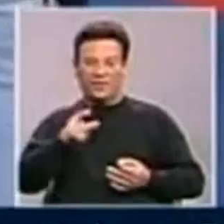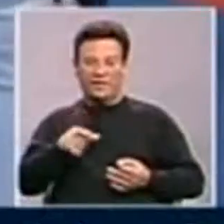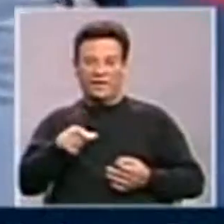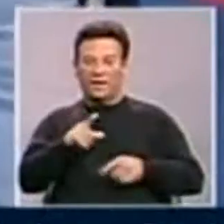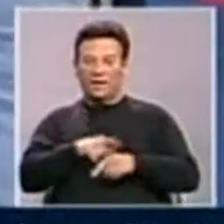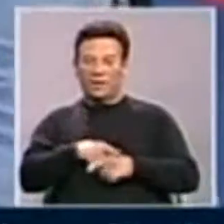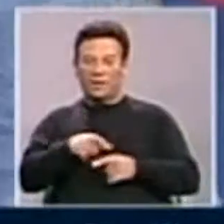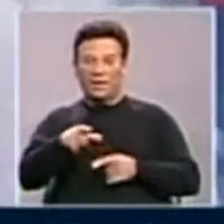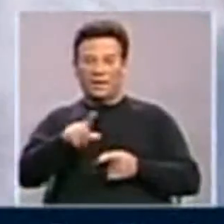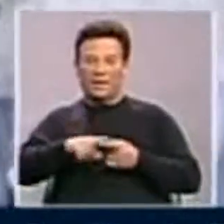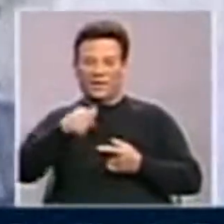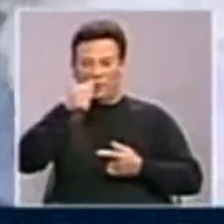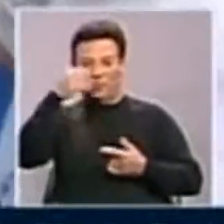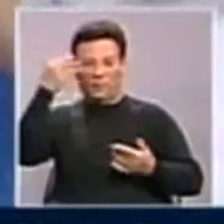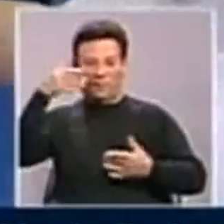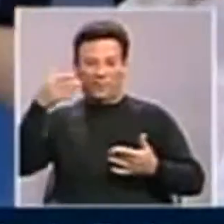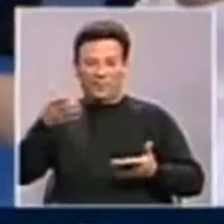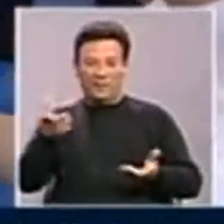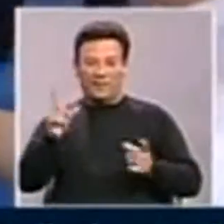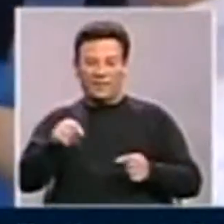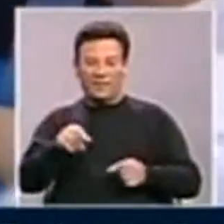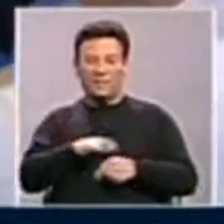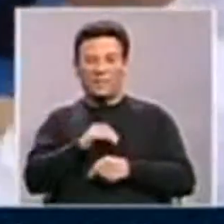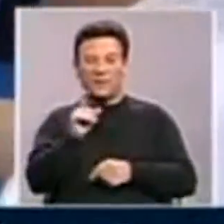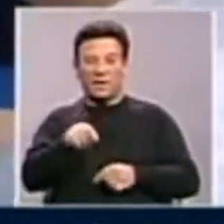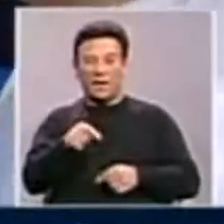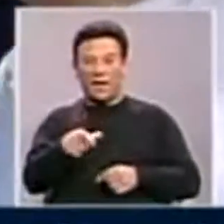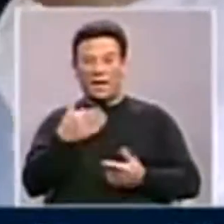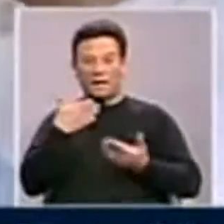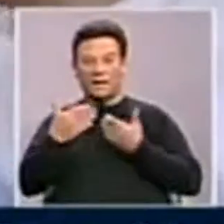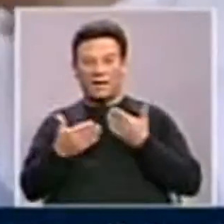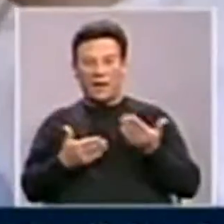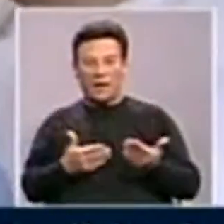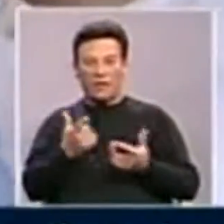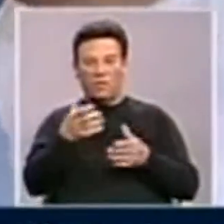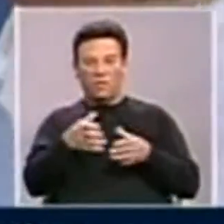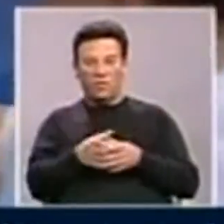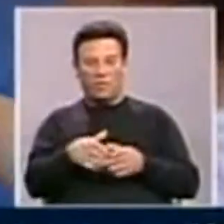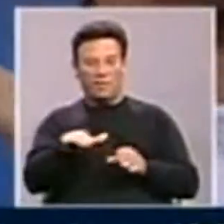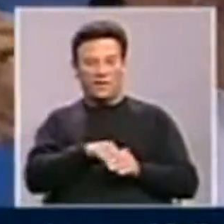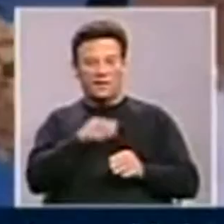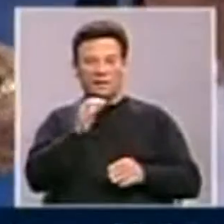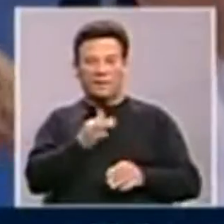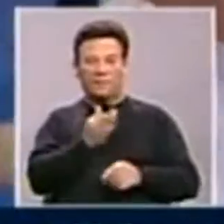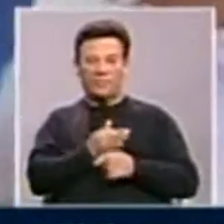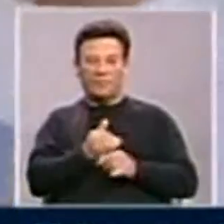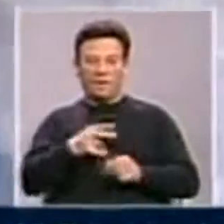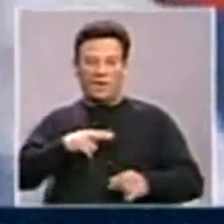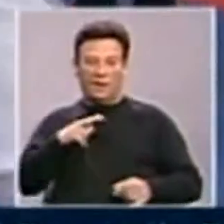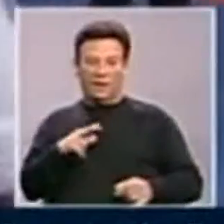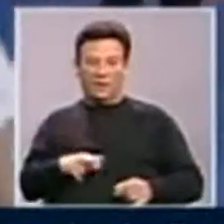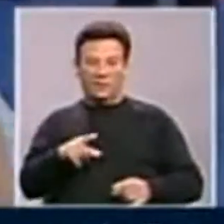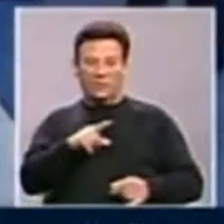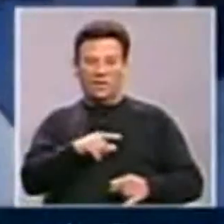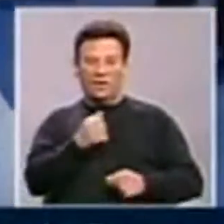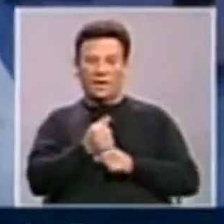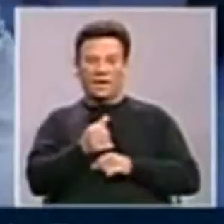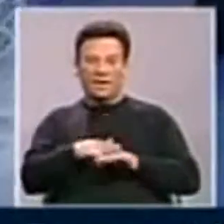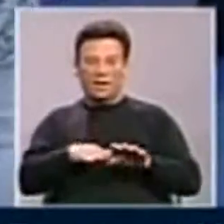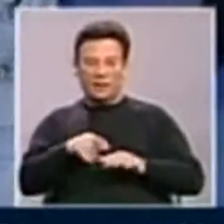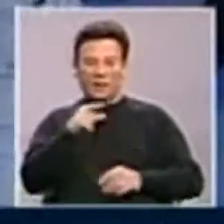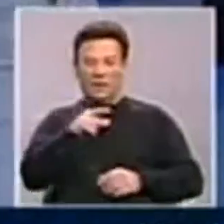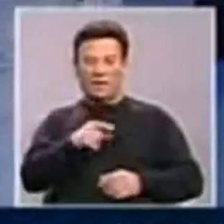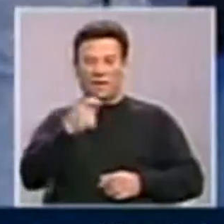e este momento de descontração também, mas porque há também teatro, um grupo que participa sempre no Festival Nacional, que se